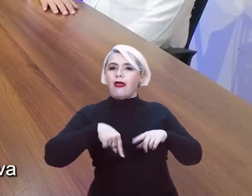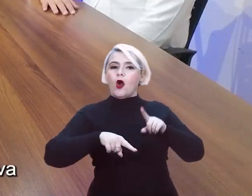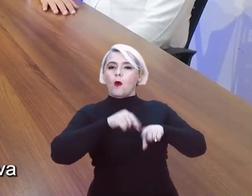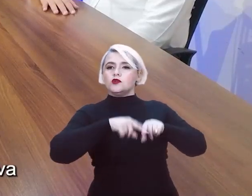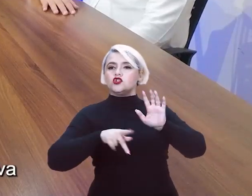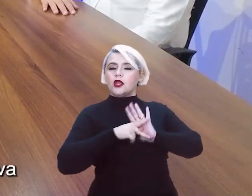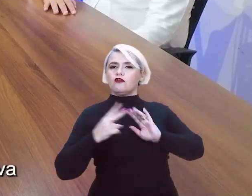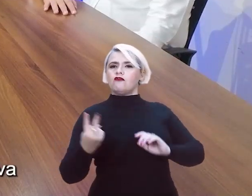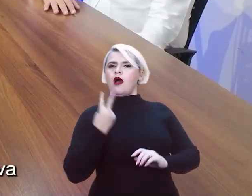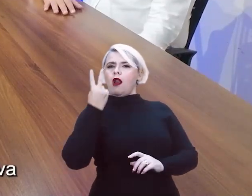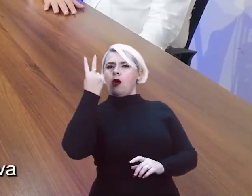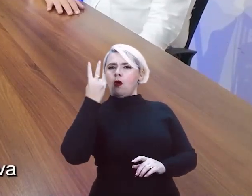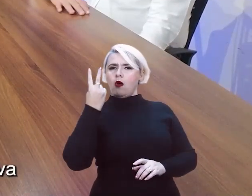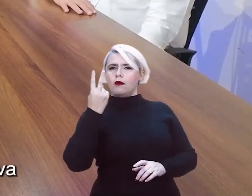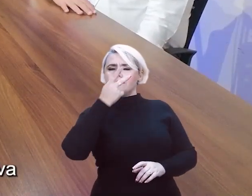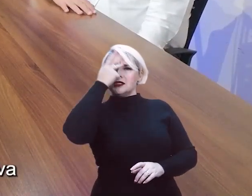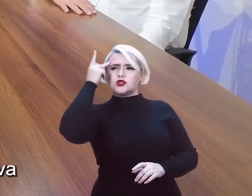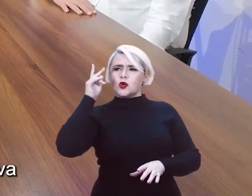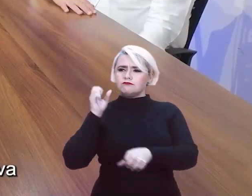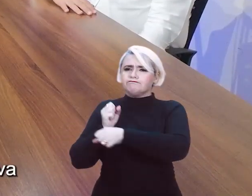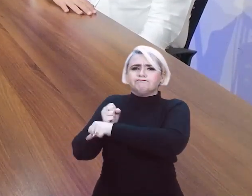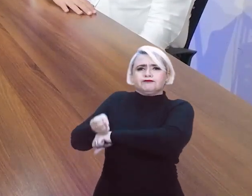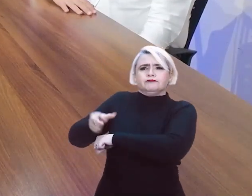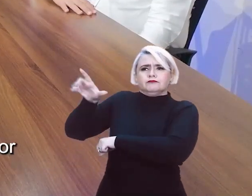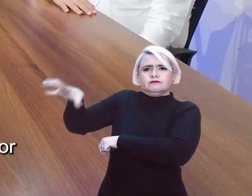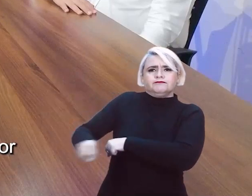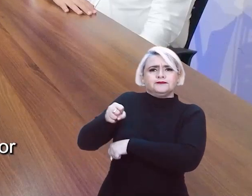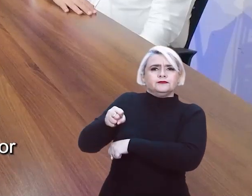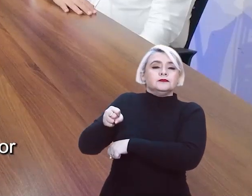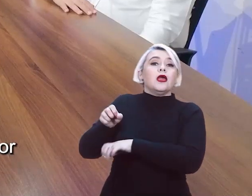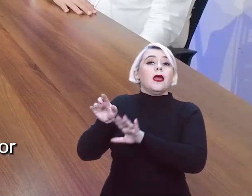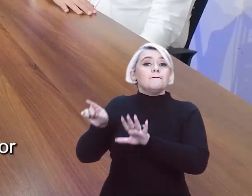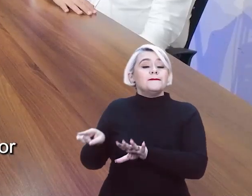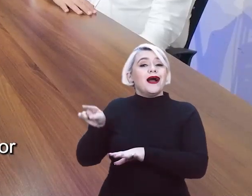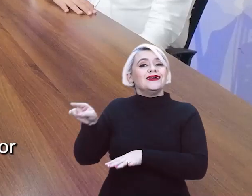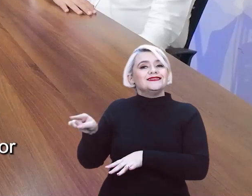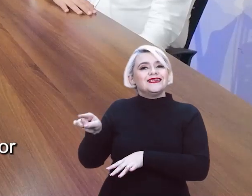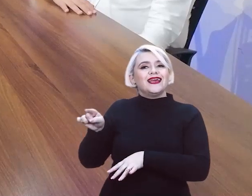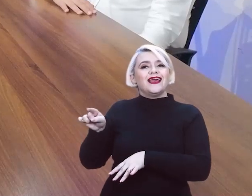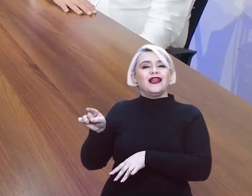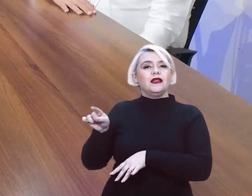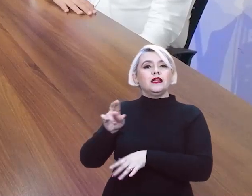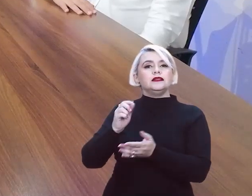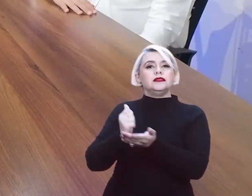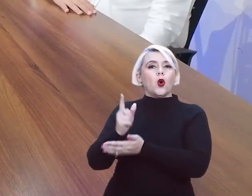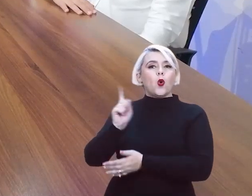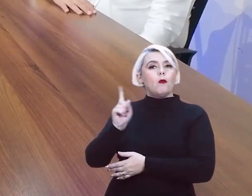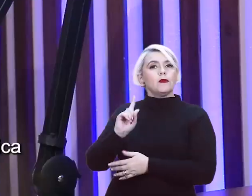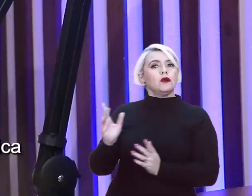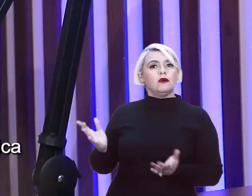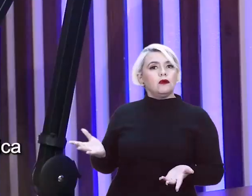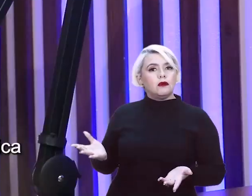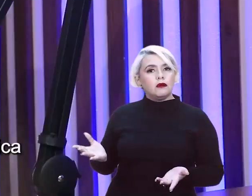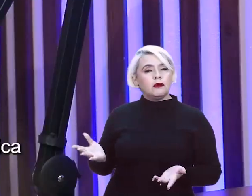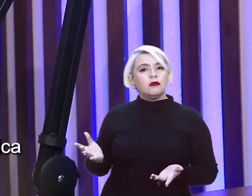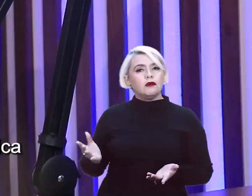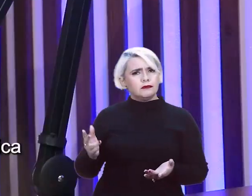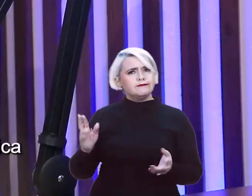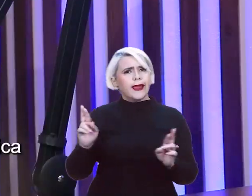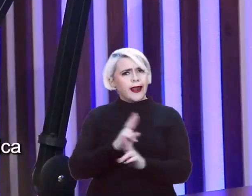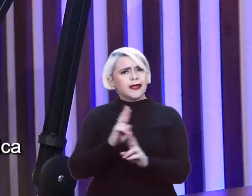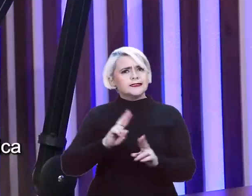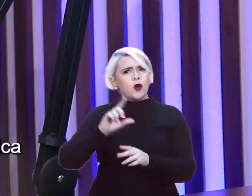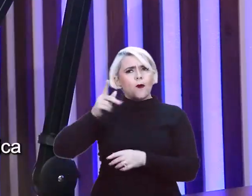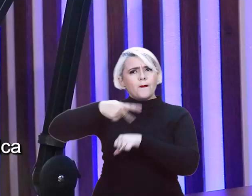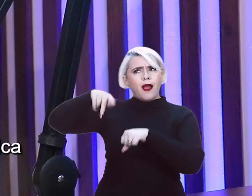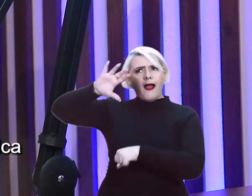objeto de valor para aquele que o escravizava. Agora, ele é um objeto de valor que ele não comprou, o homem não se vendeu. Então, essa relação com